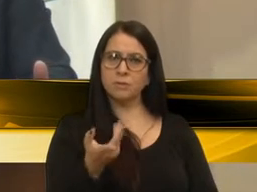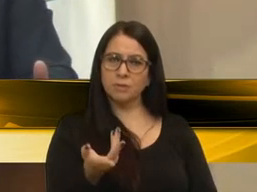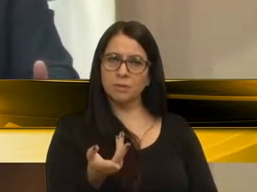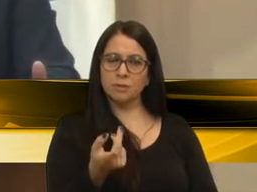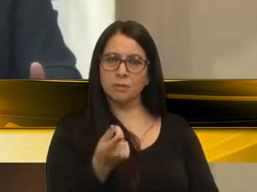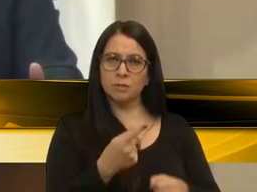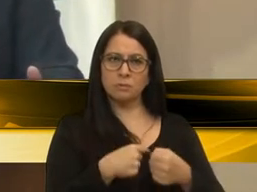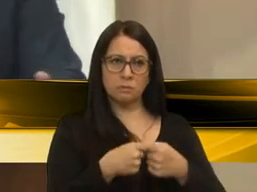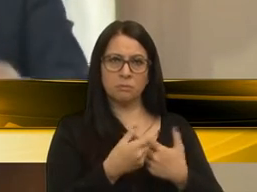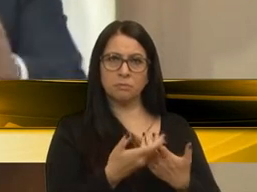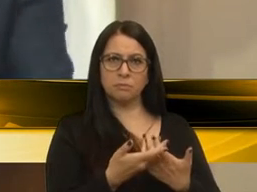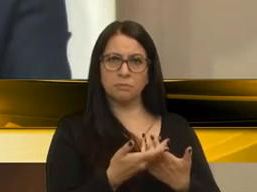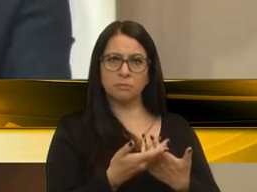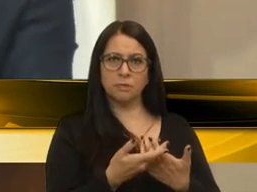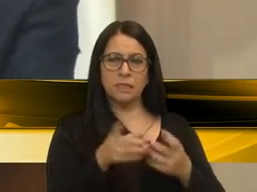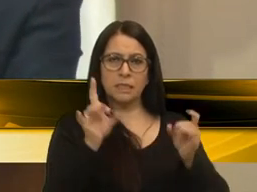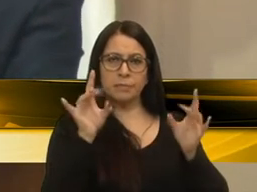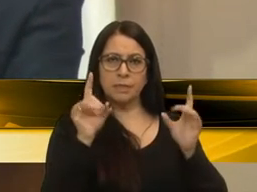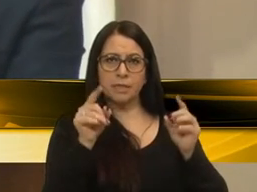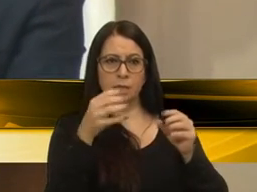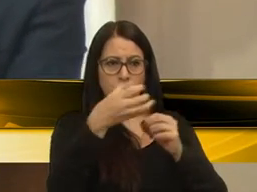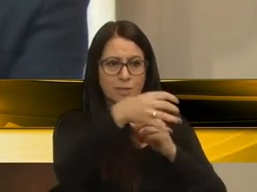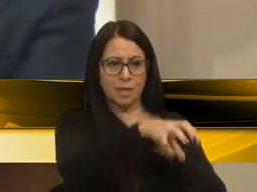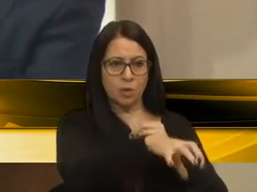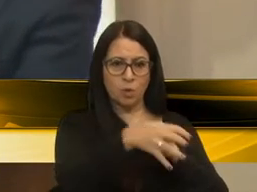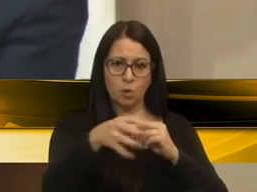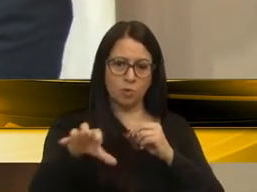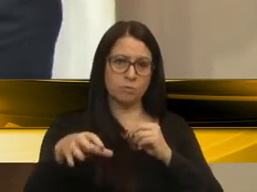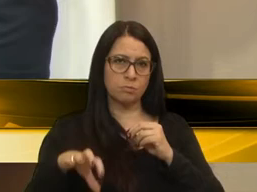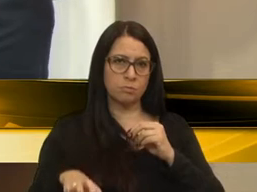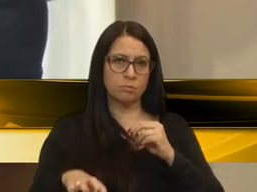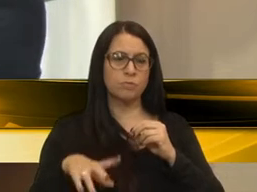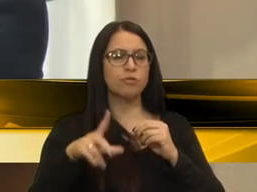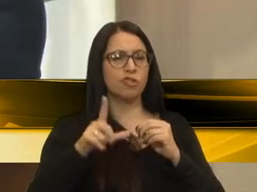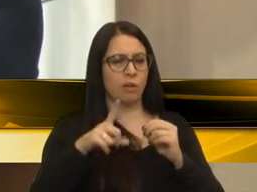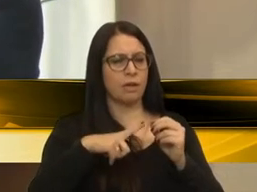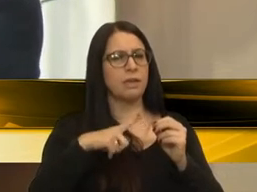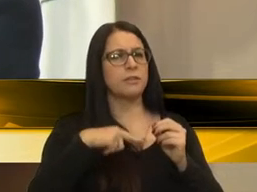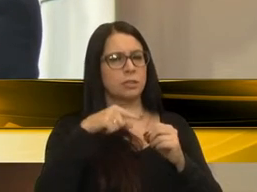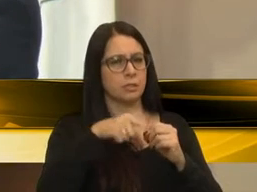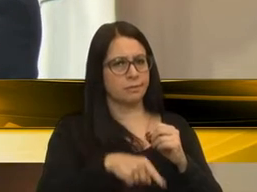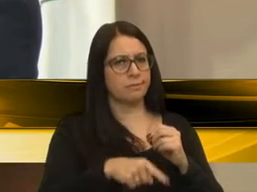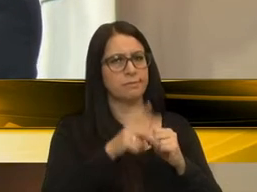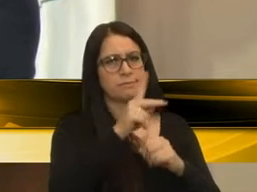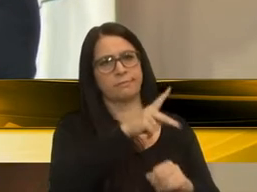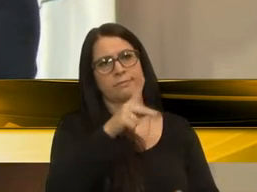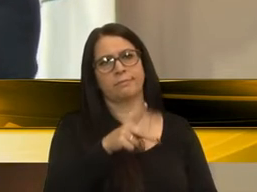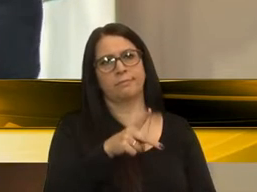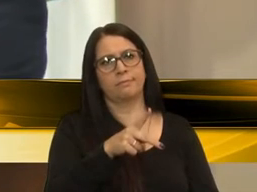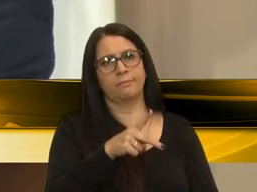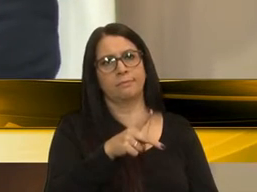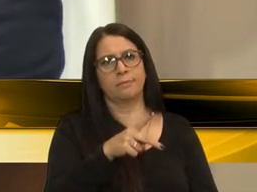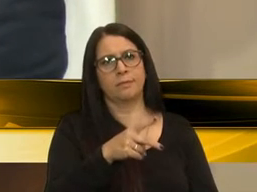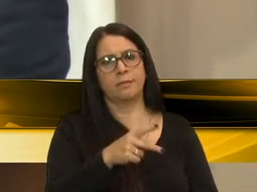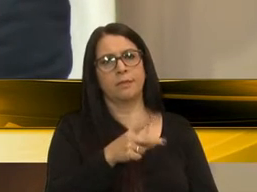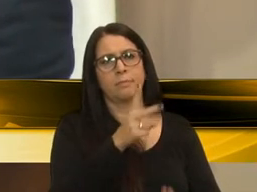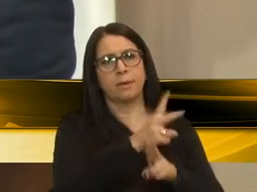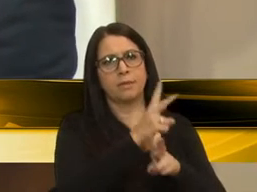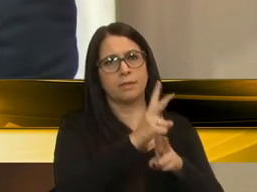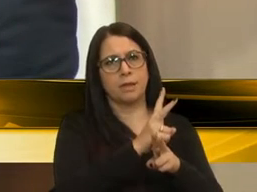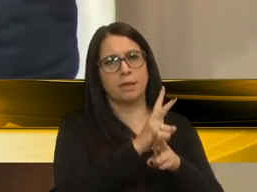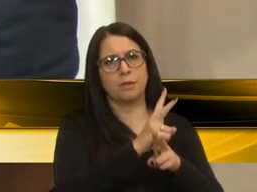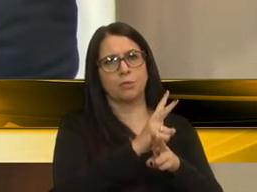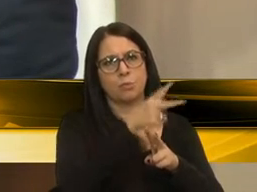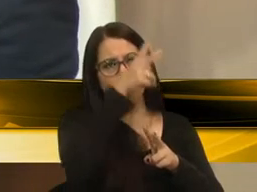do município, especializados nesse setor, sendo que já existiam lá professores cedidos pelo município de Caxias